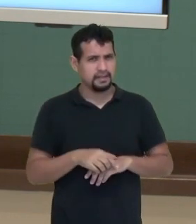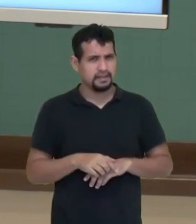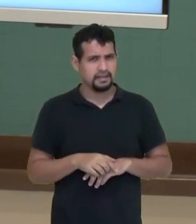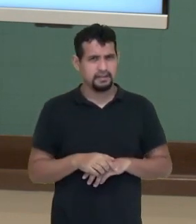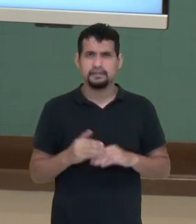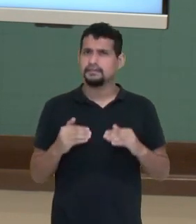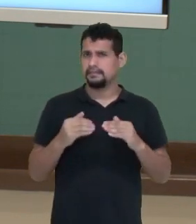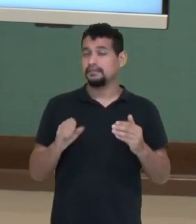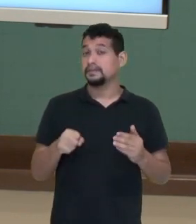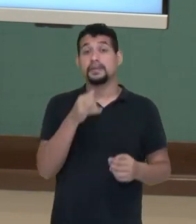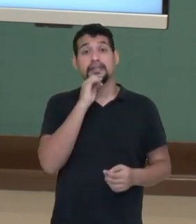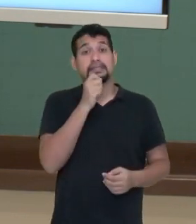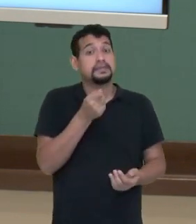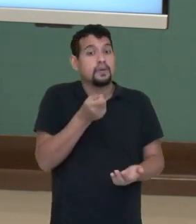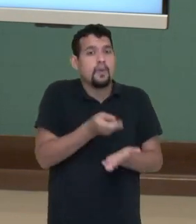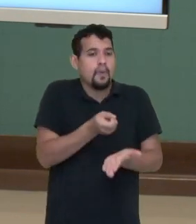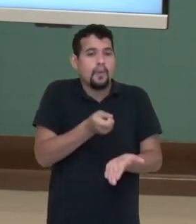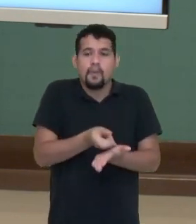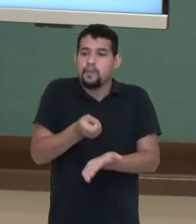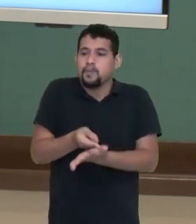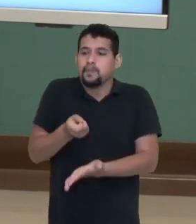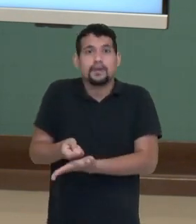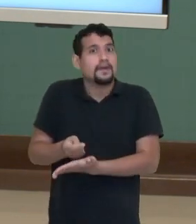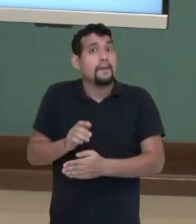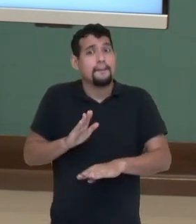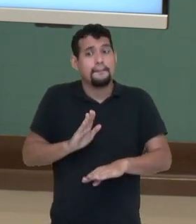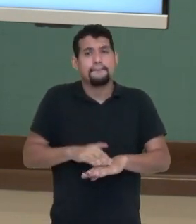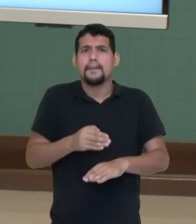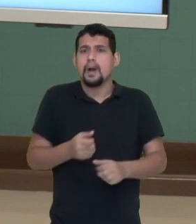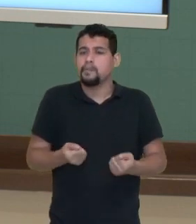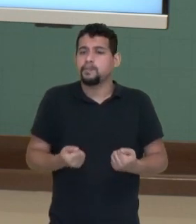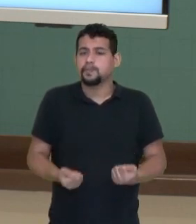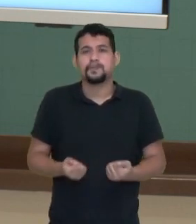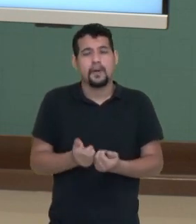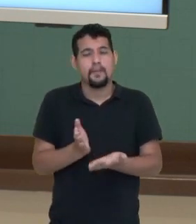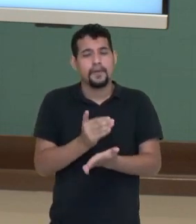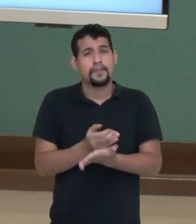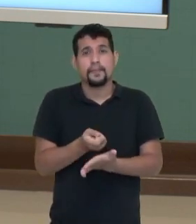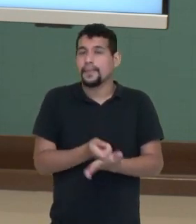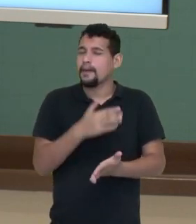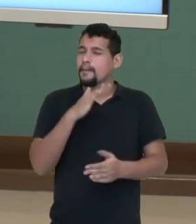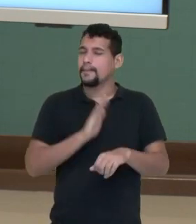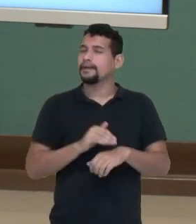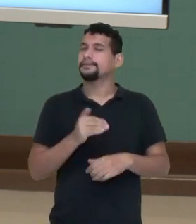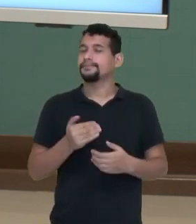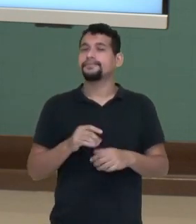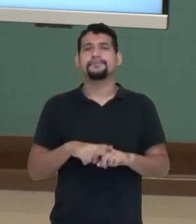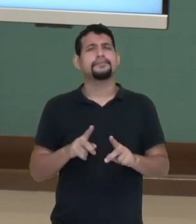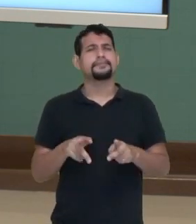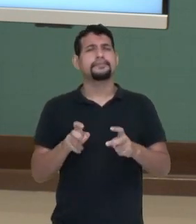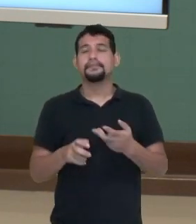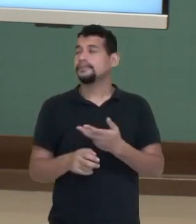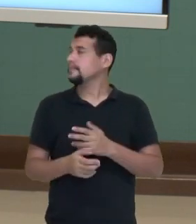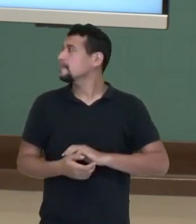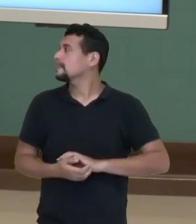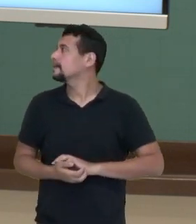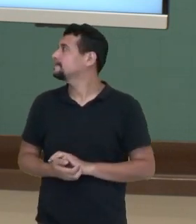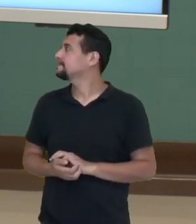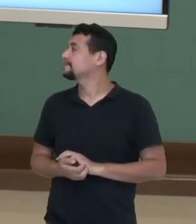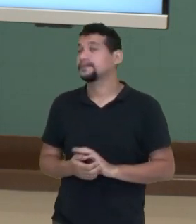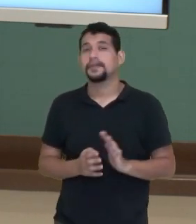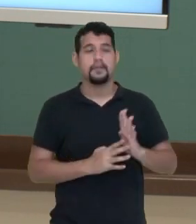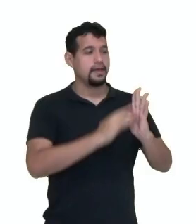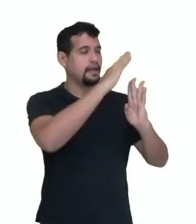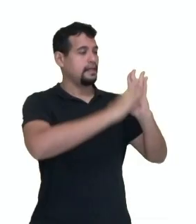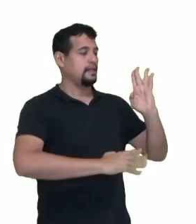Faz, né? Quanto mais eu compro, maior a quantidade de bolo, mais eu pago. Então, olha aqui uma tabelinha com